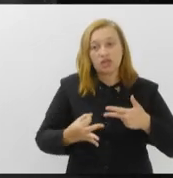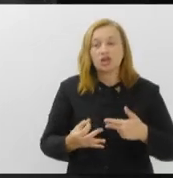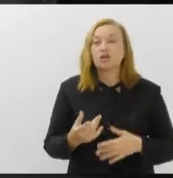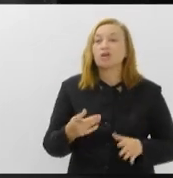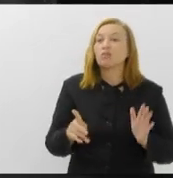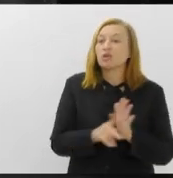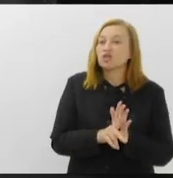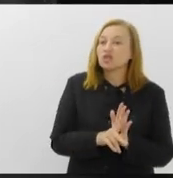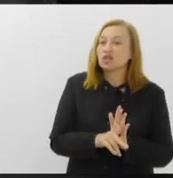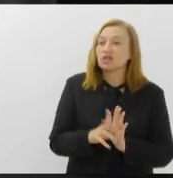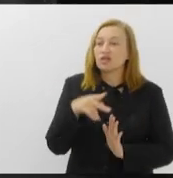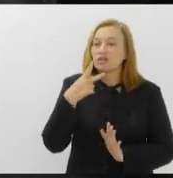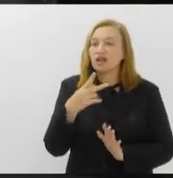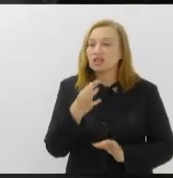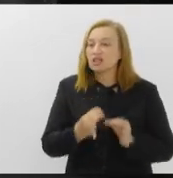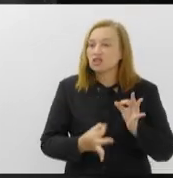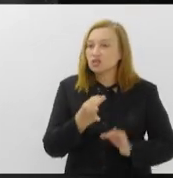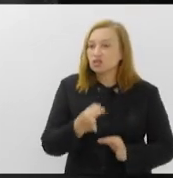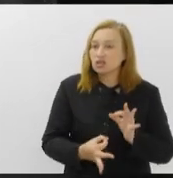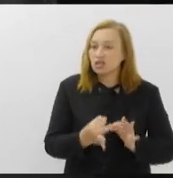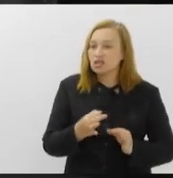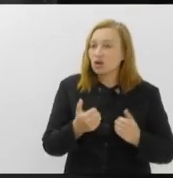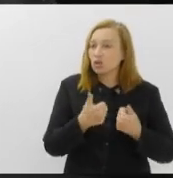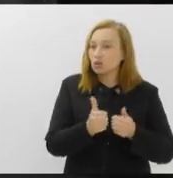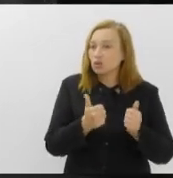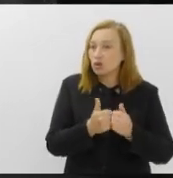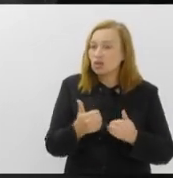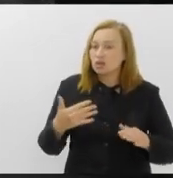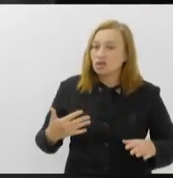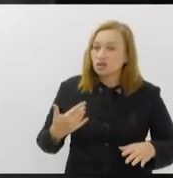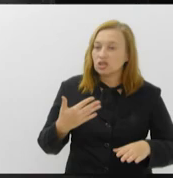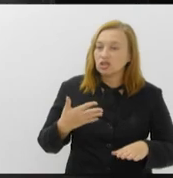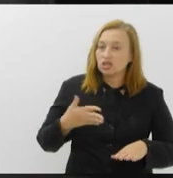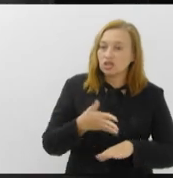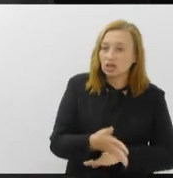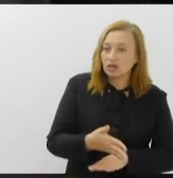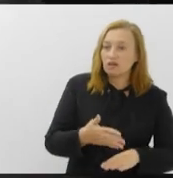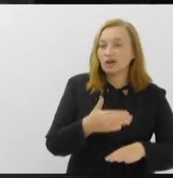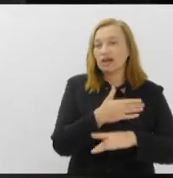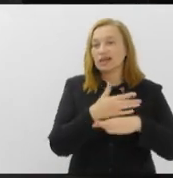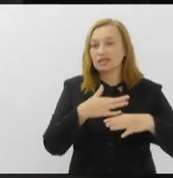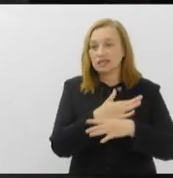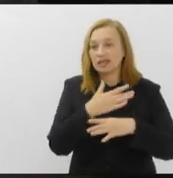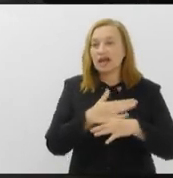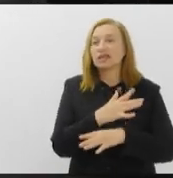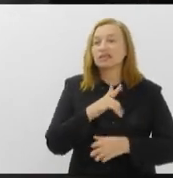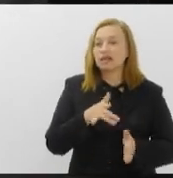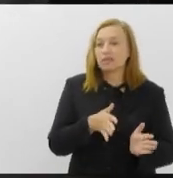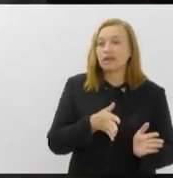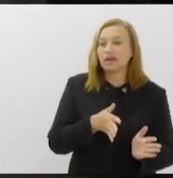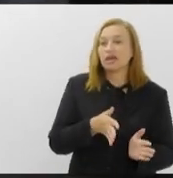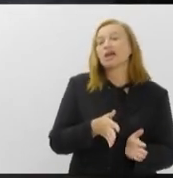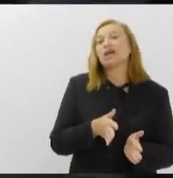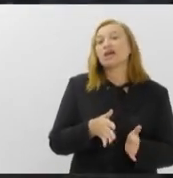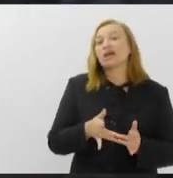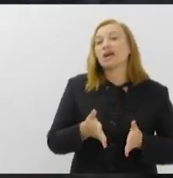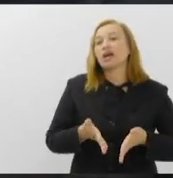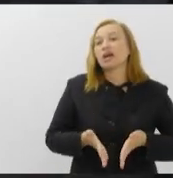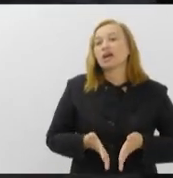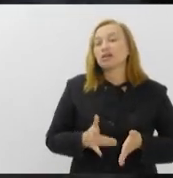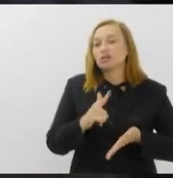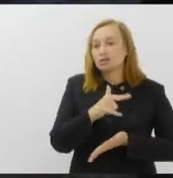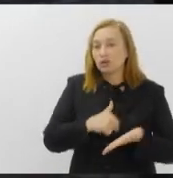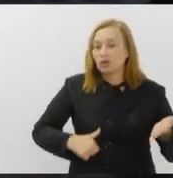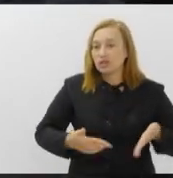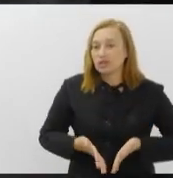recordo muito da justiça itinerante, dos ônibus que vão às comunidades, emitir o registro de nascimento, né, das pessoas, carteira de identidade. Eu não